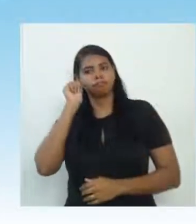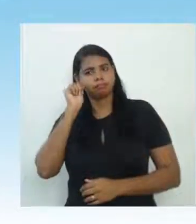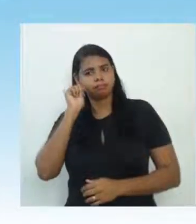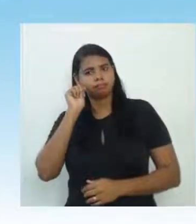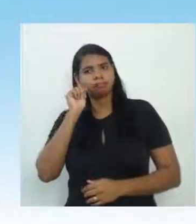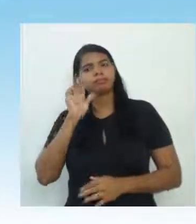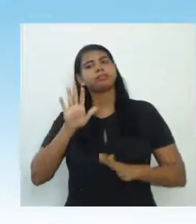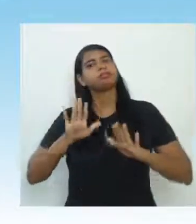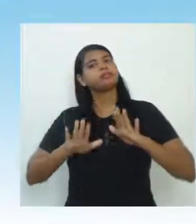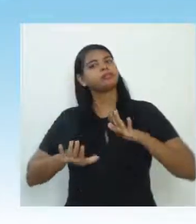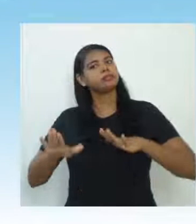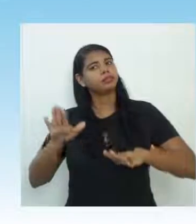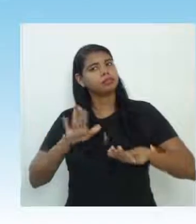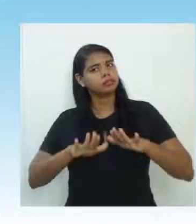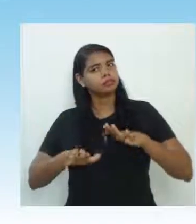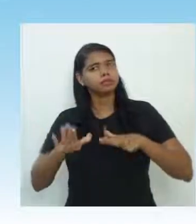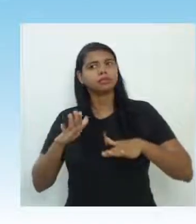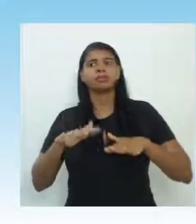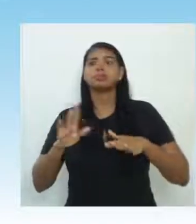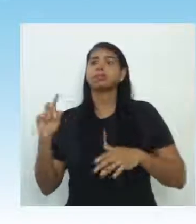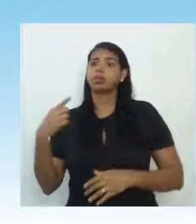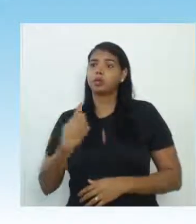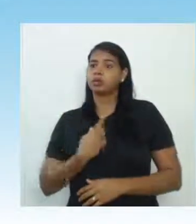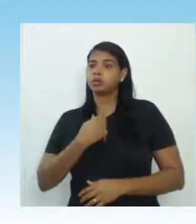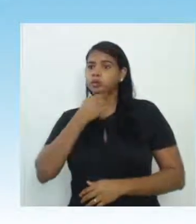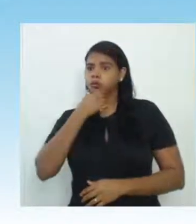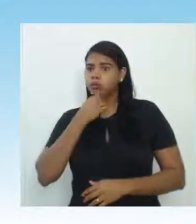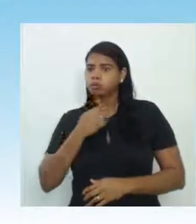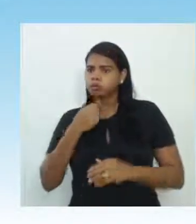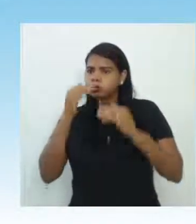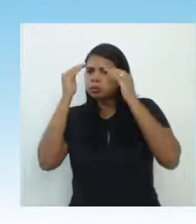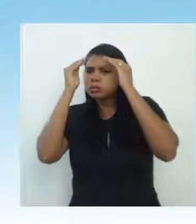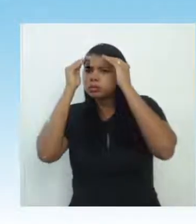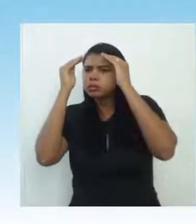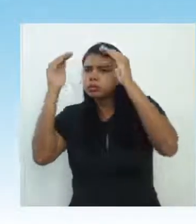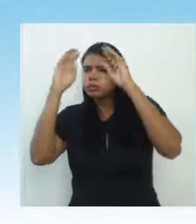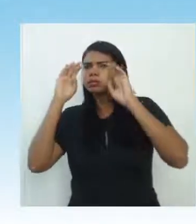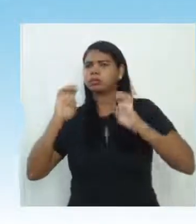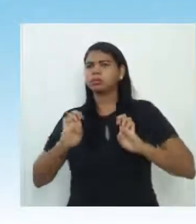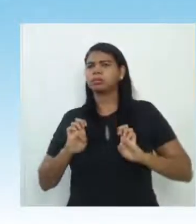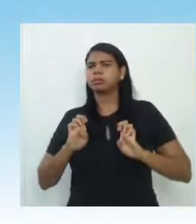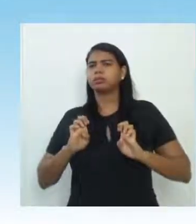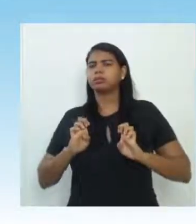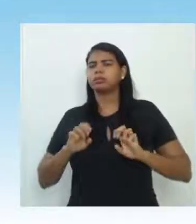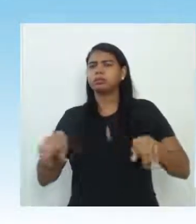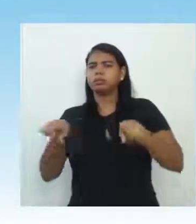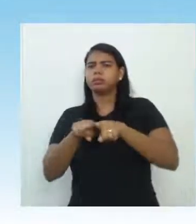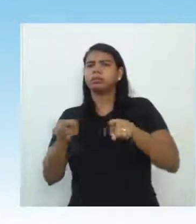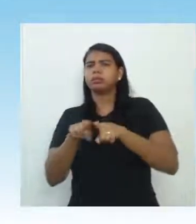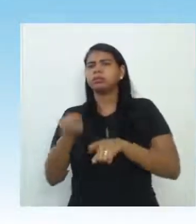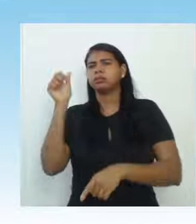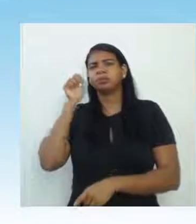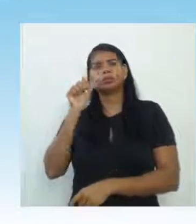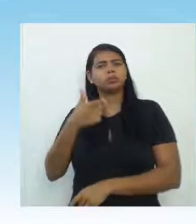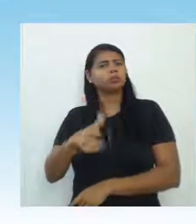tome cuidado, respeite, nós homens temos que ter o respeito e somos iguais. Não existe diferença de gênero.